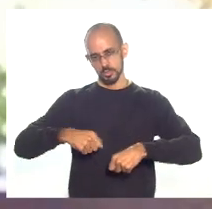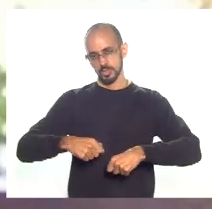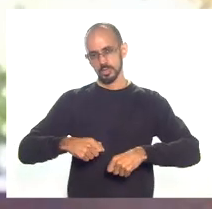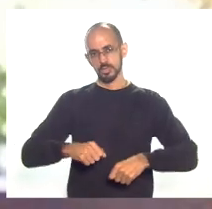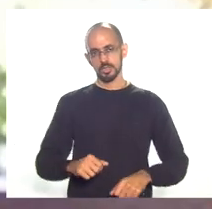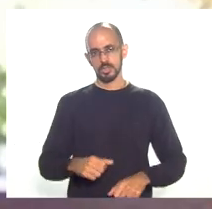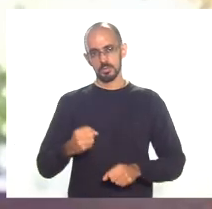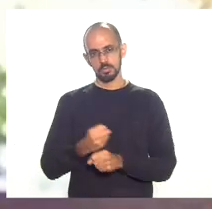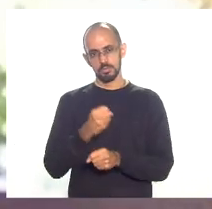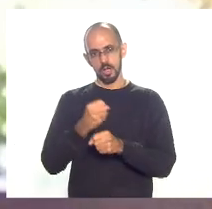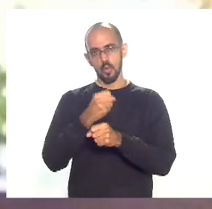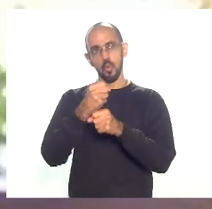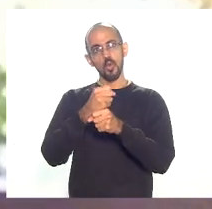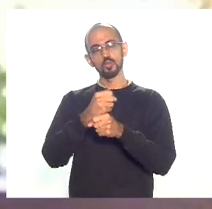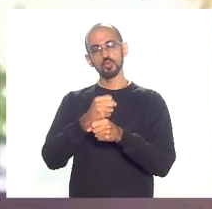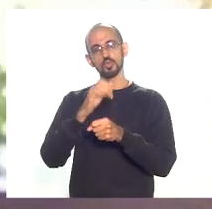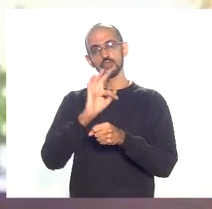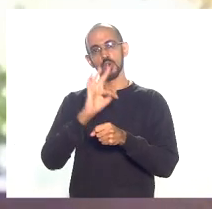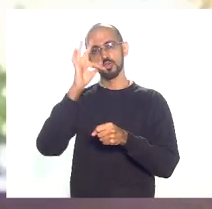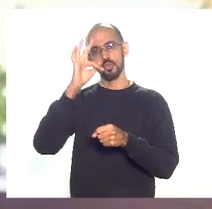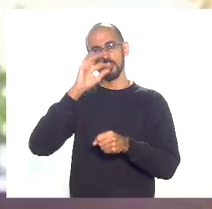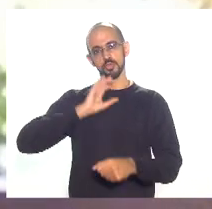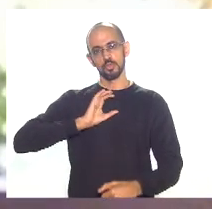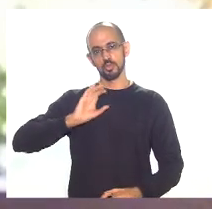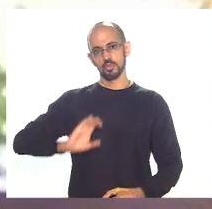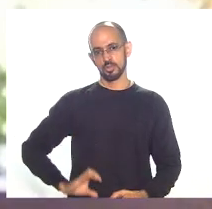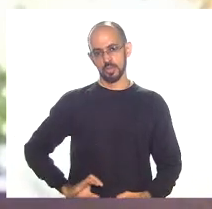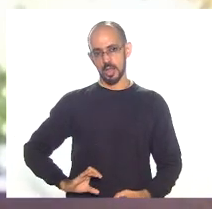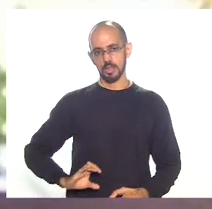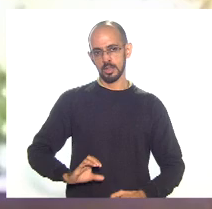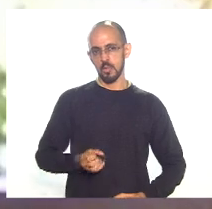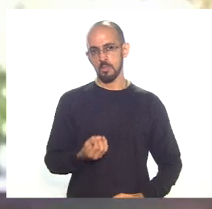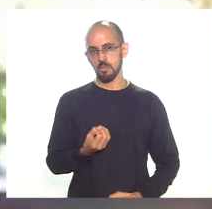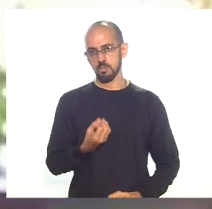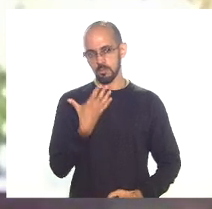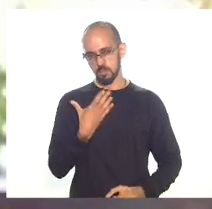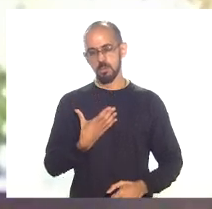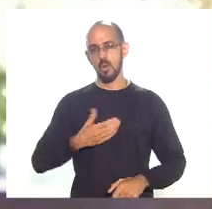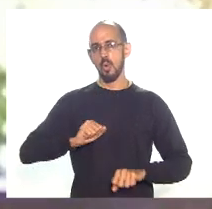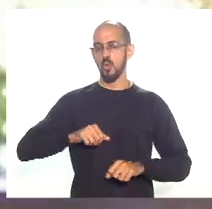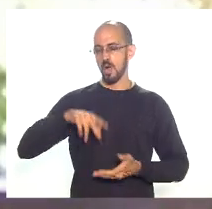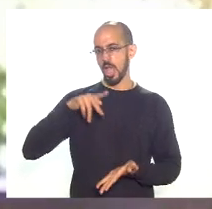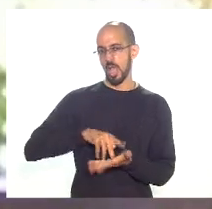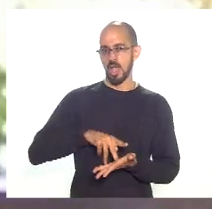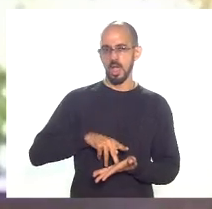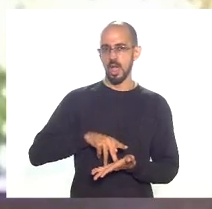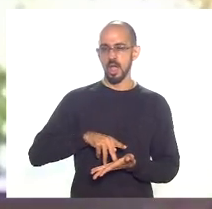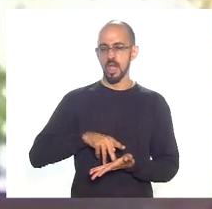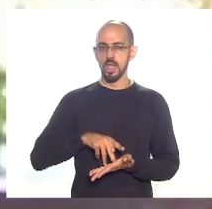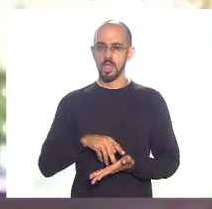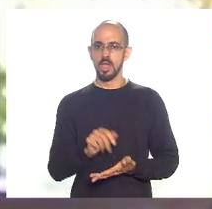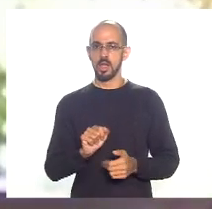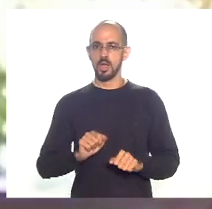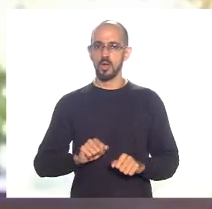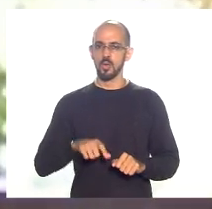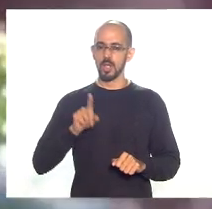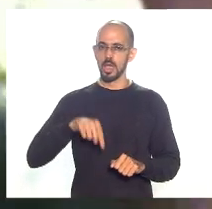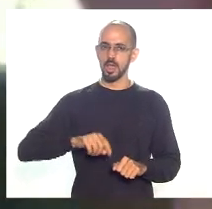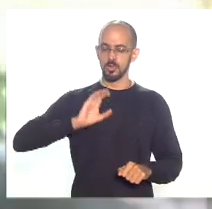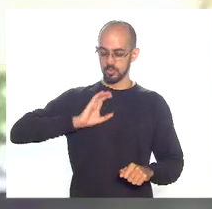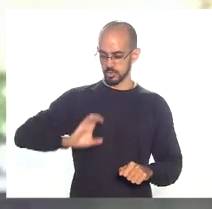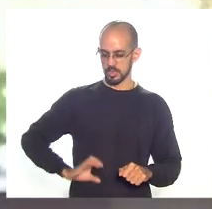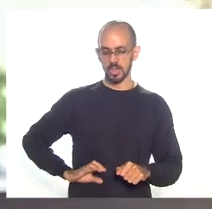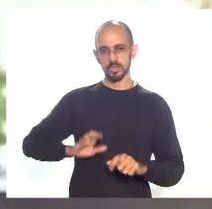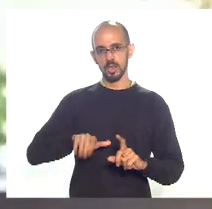a construção de uma boa cidadania a cidadania real concreta aquela cidadania que respeita